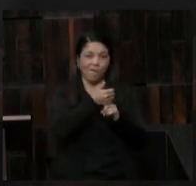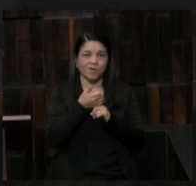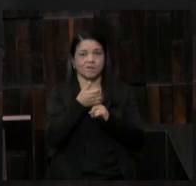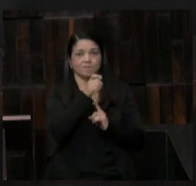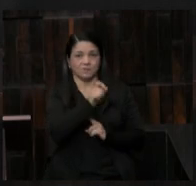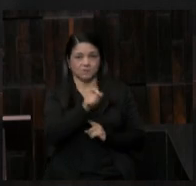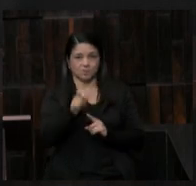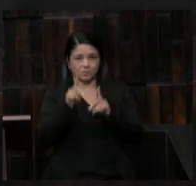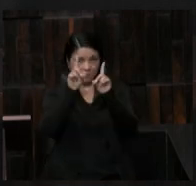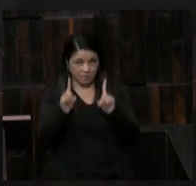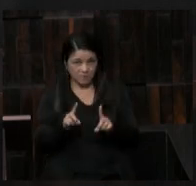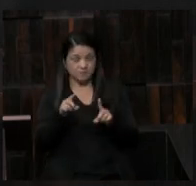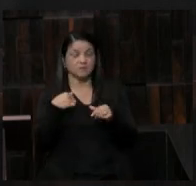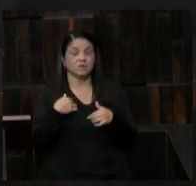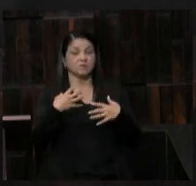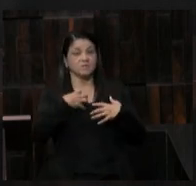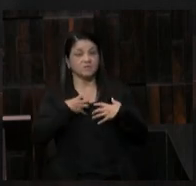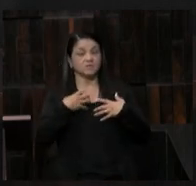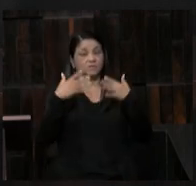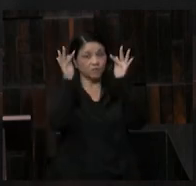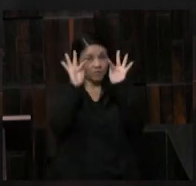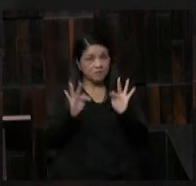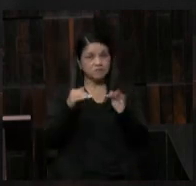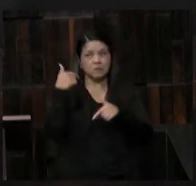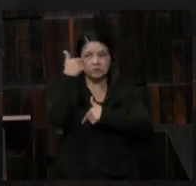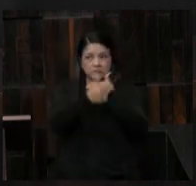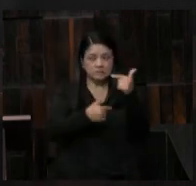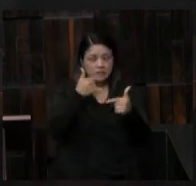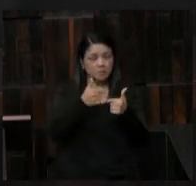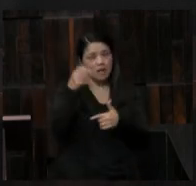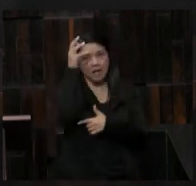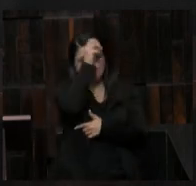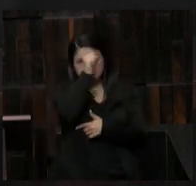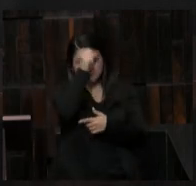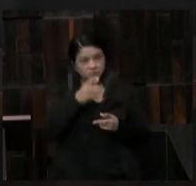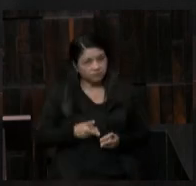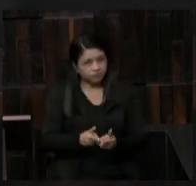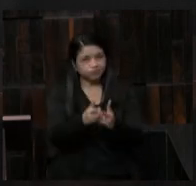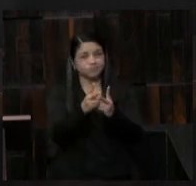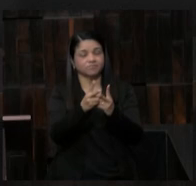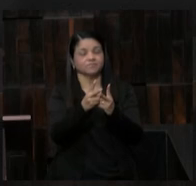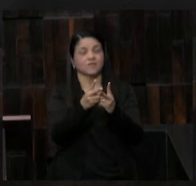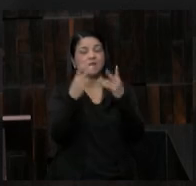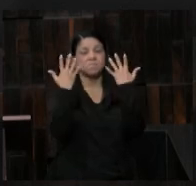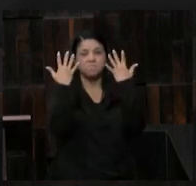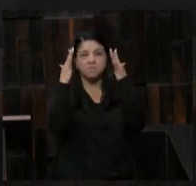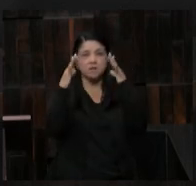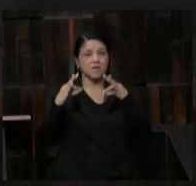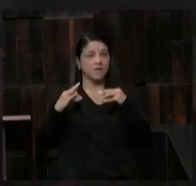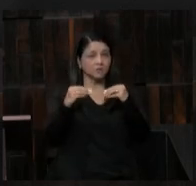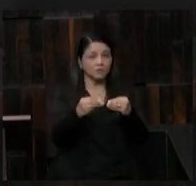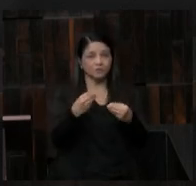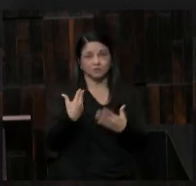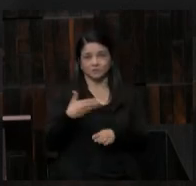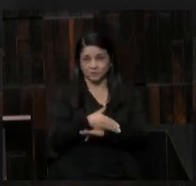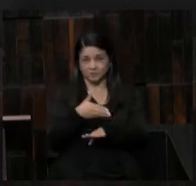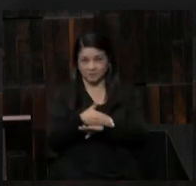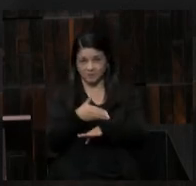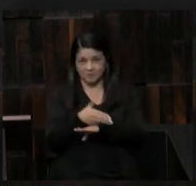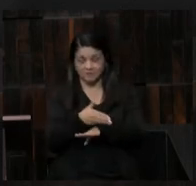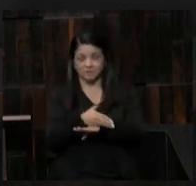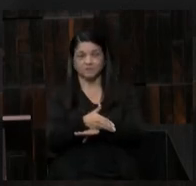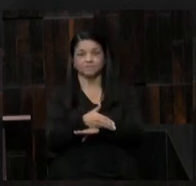muito feliz de estar com vocês, porque é um trabalho árduo de aprendizado contínuo, né? Parabéns a todos que estão aqui presentes,